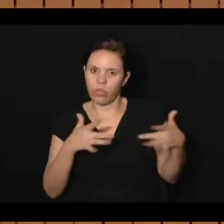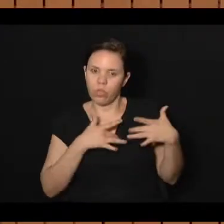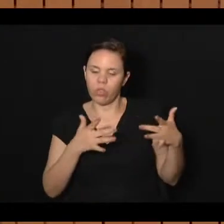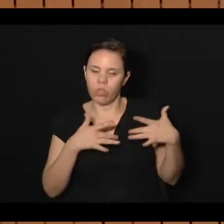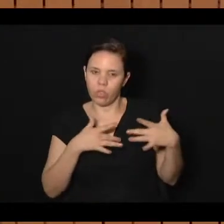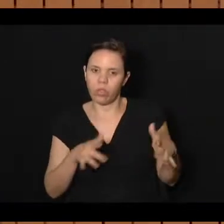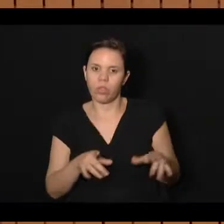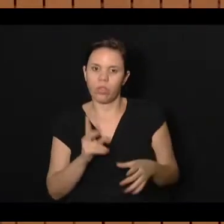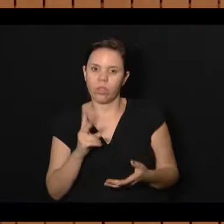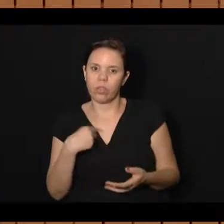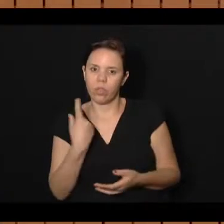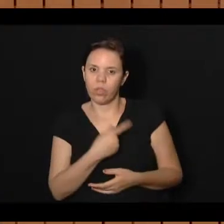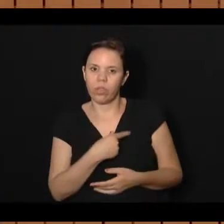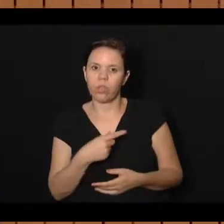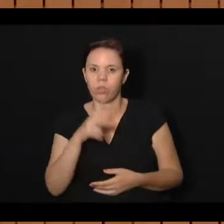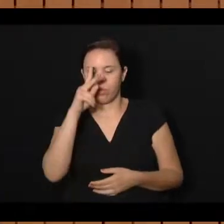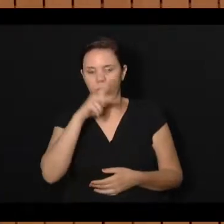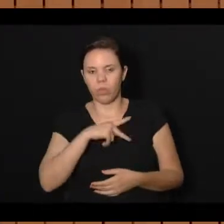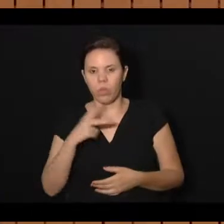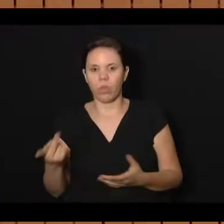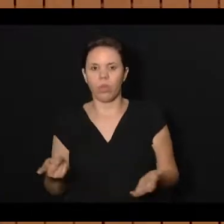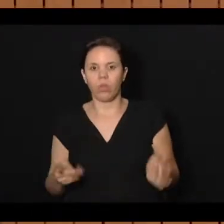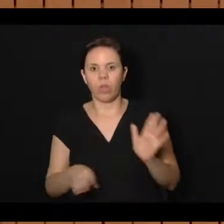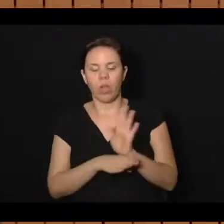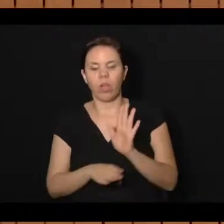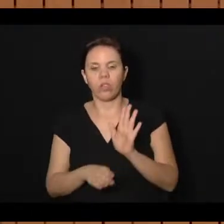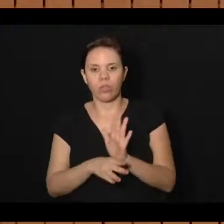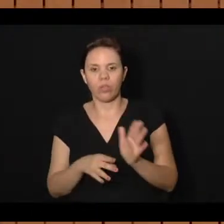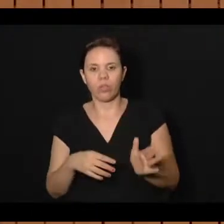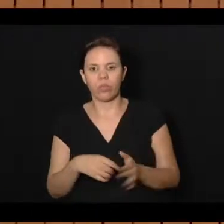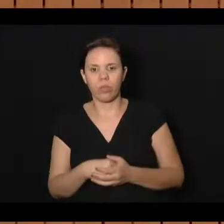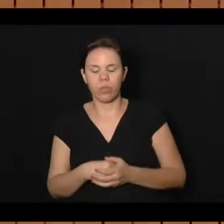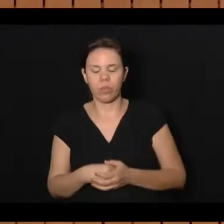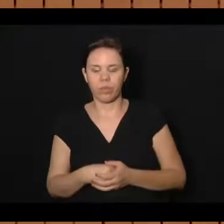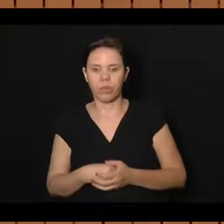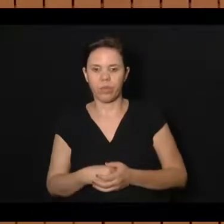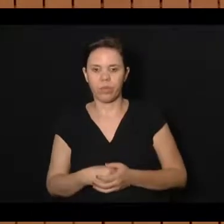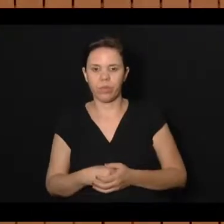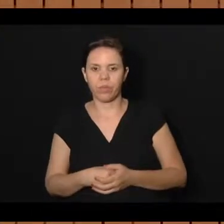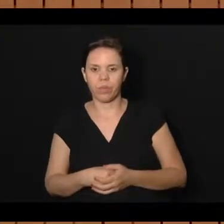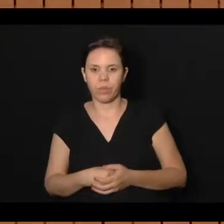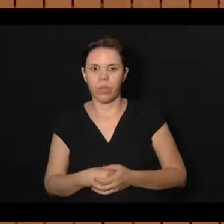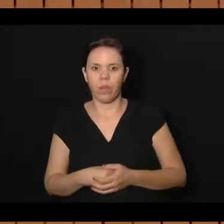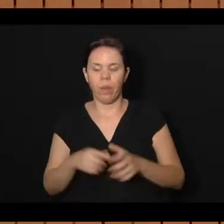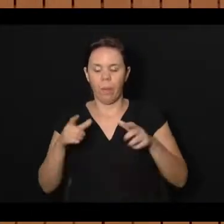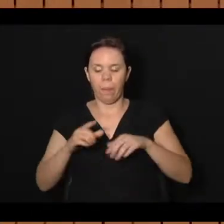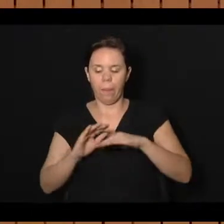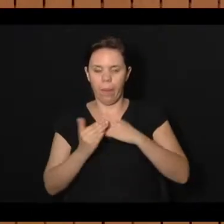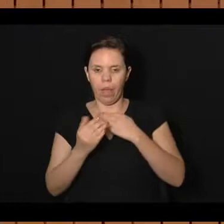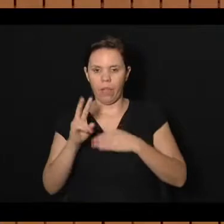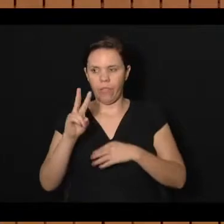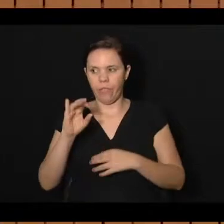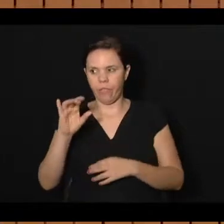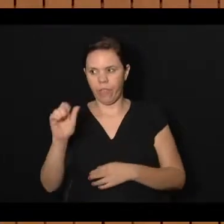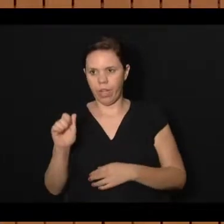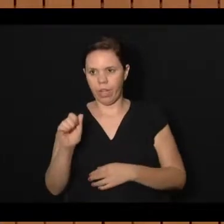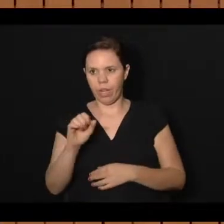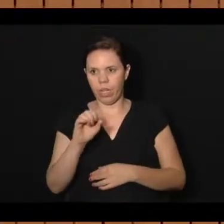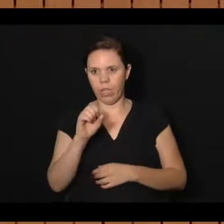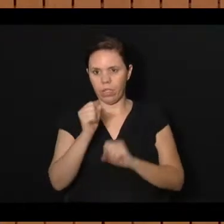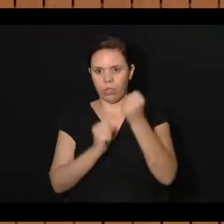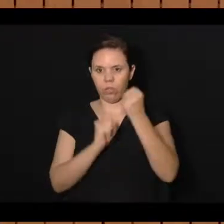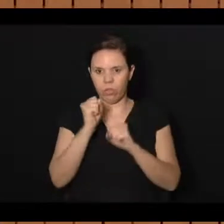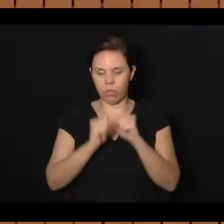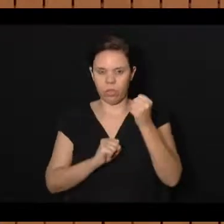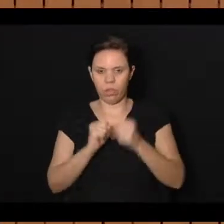os braços nossos mesmo ninguém nos auxilia que não sejamos nós nós estamos na vila industrial rua coronel antônio alves